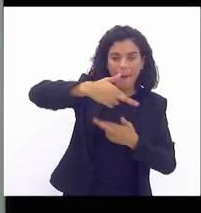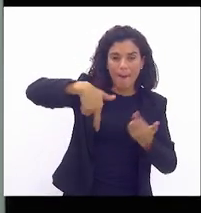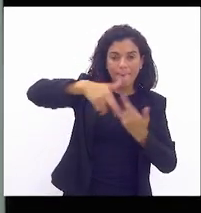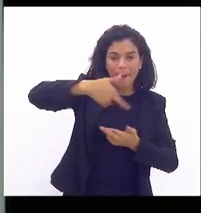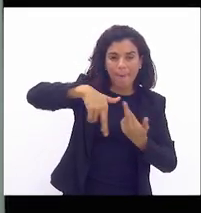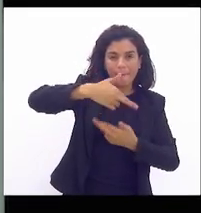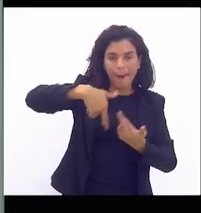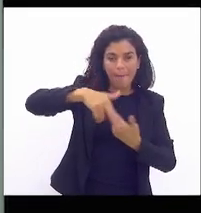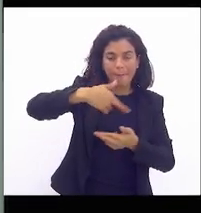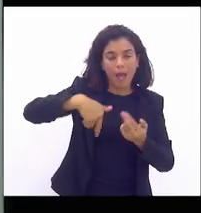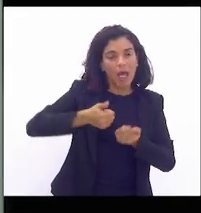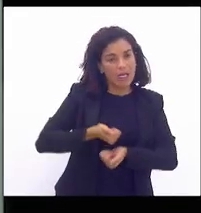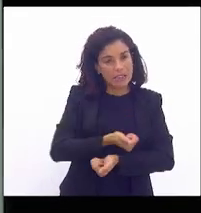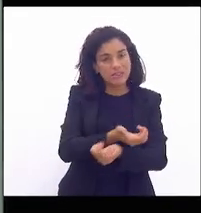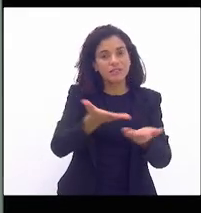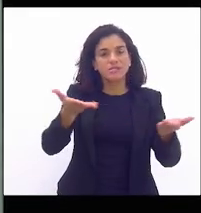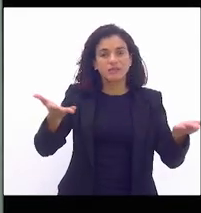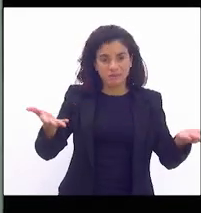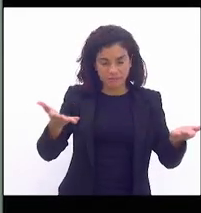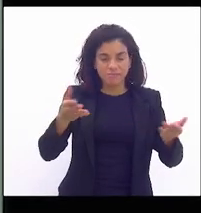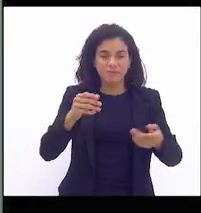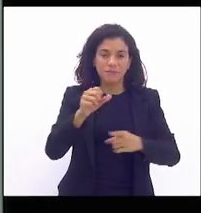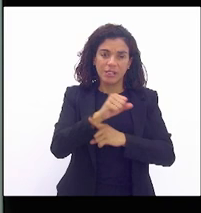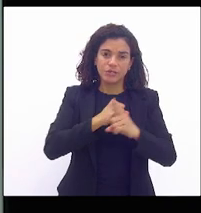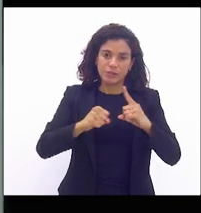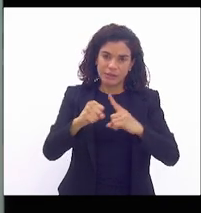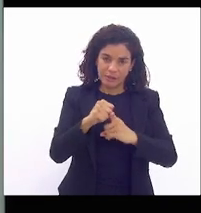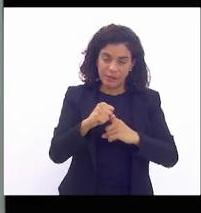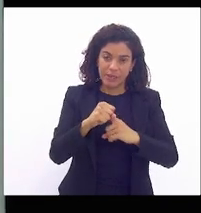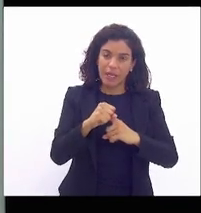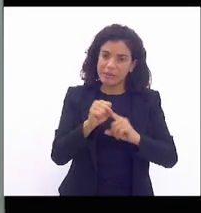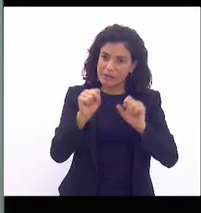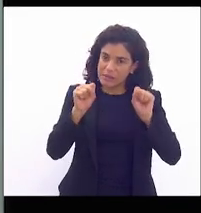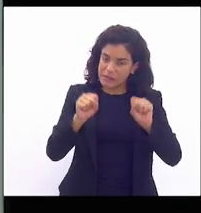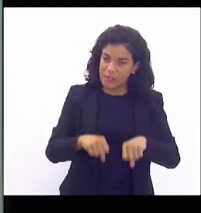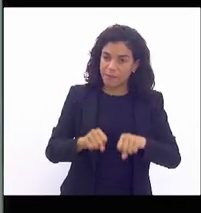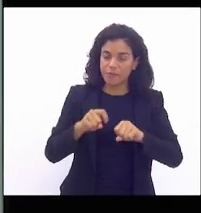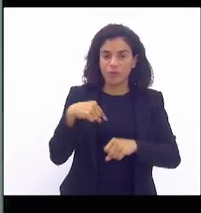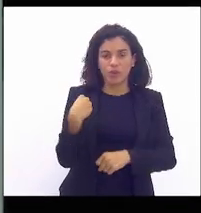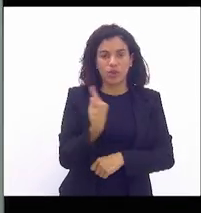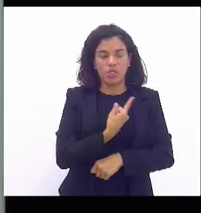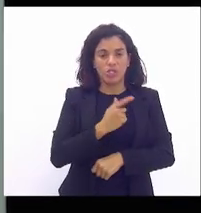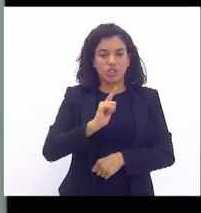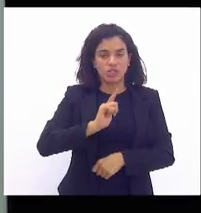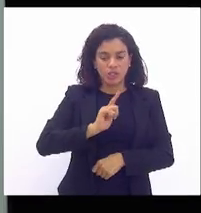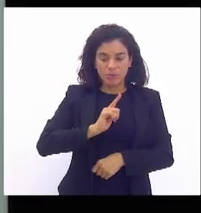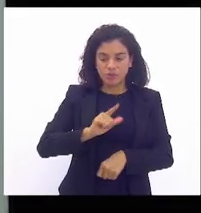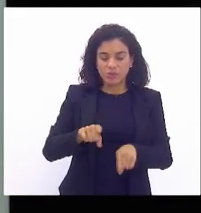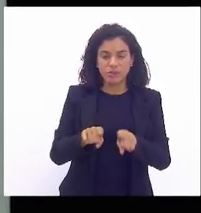maneira, é disponibilizada para a sociedade. Nós temos ainda